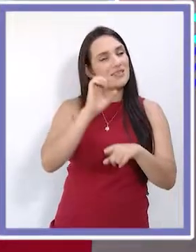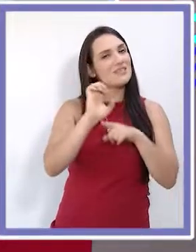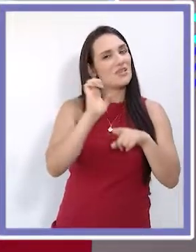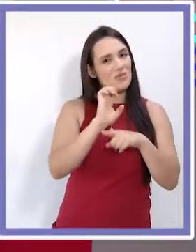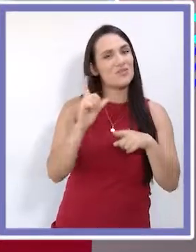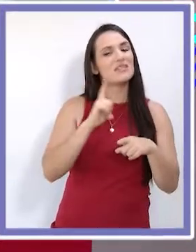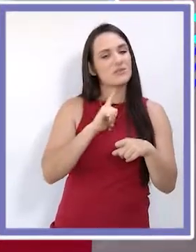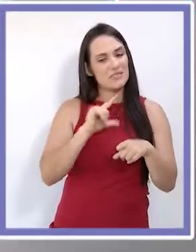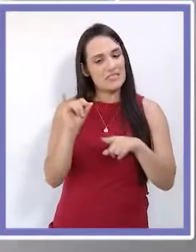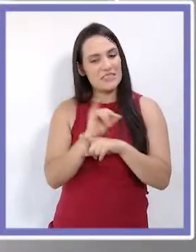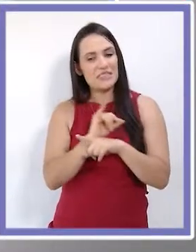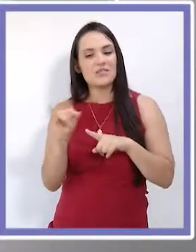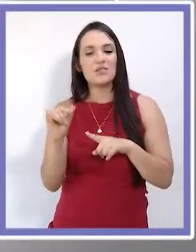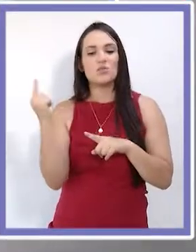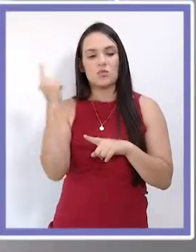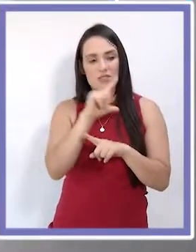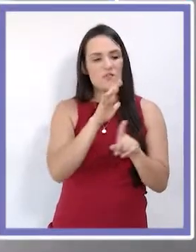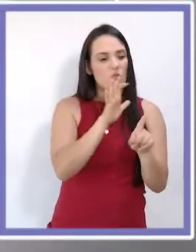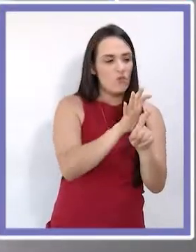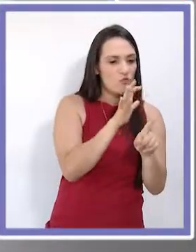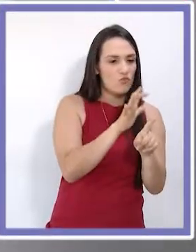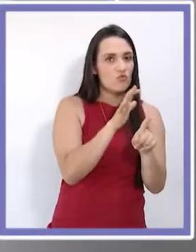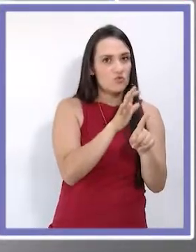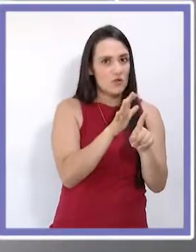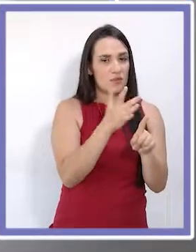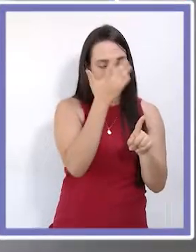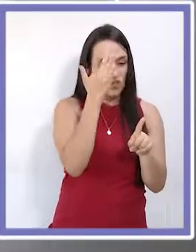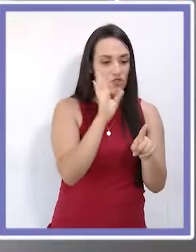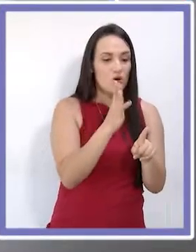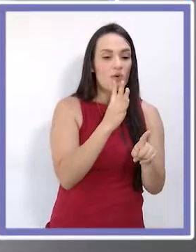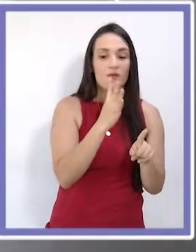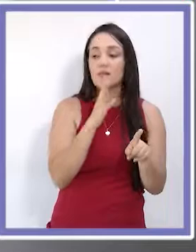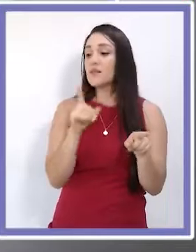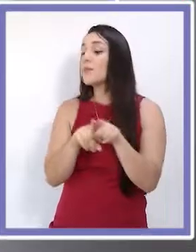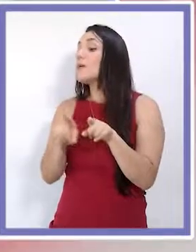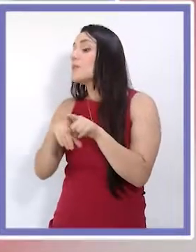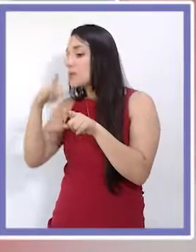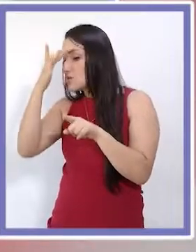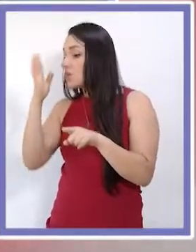para poder convencer as famílias e também o doador.